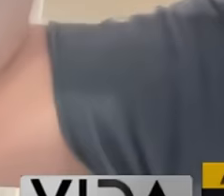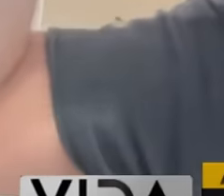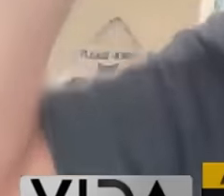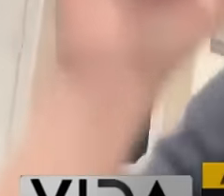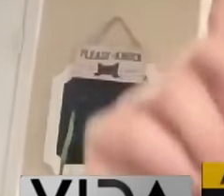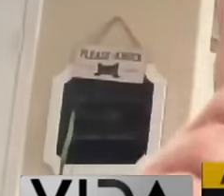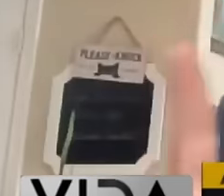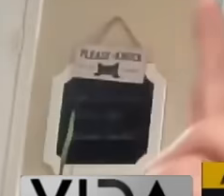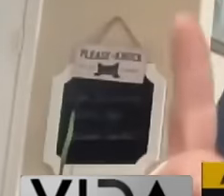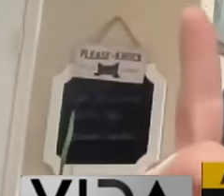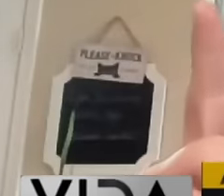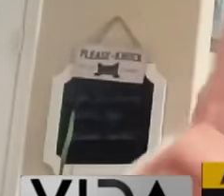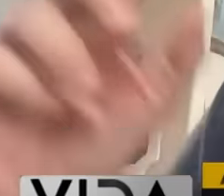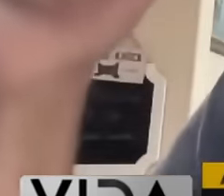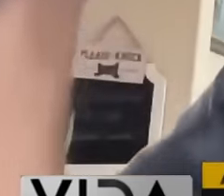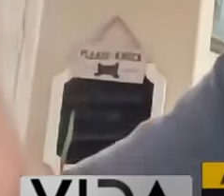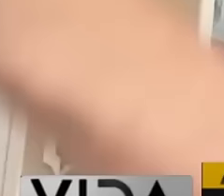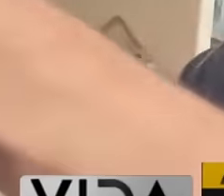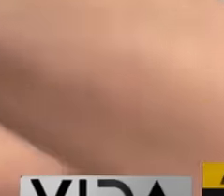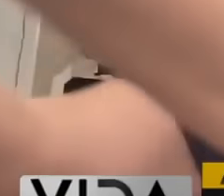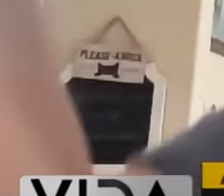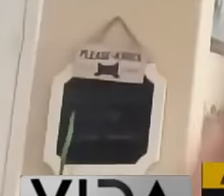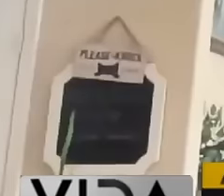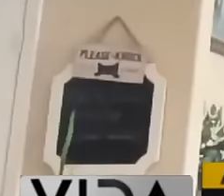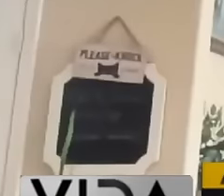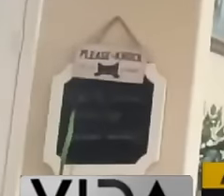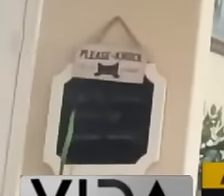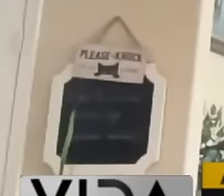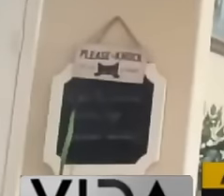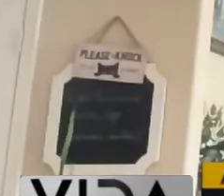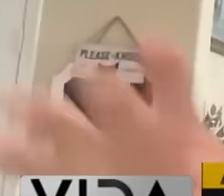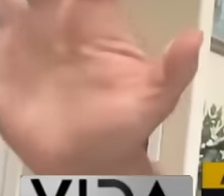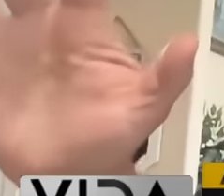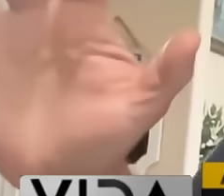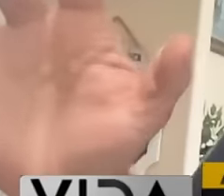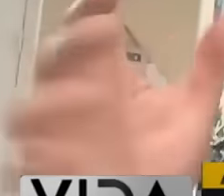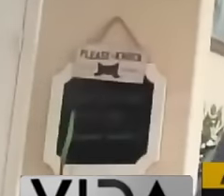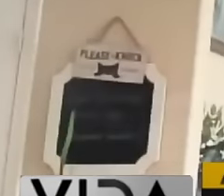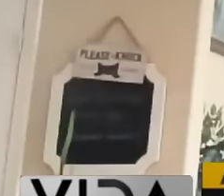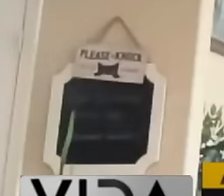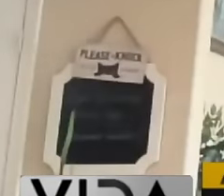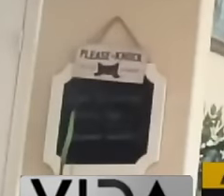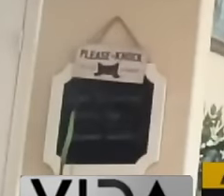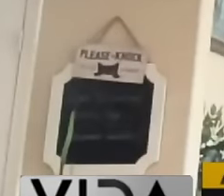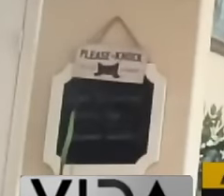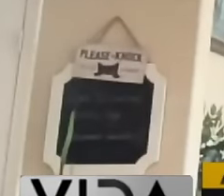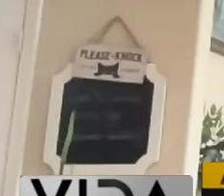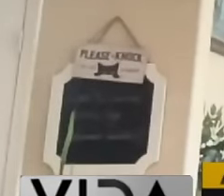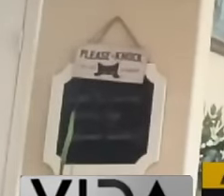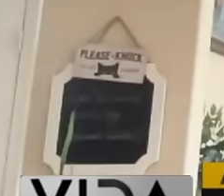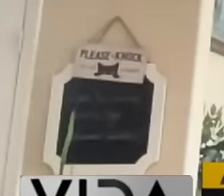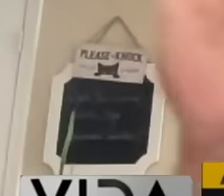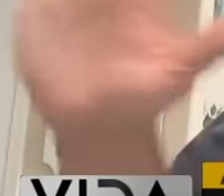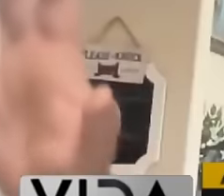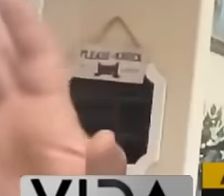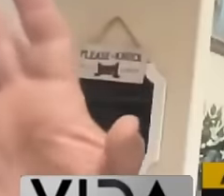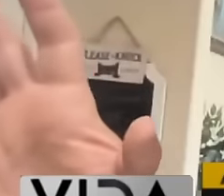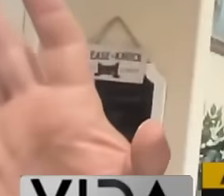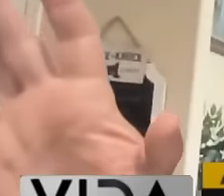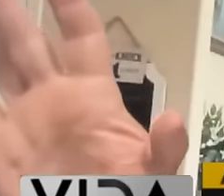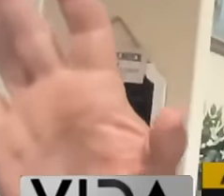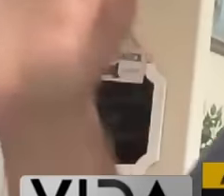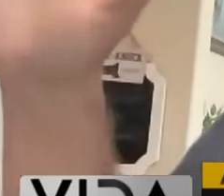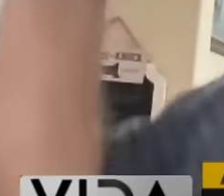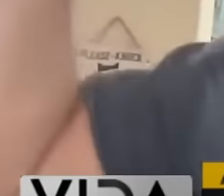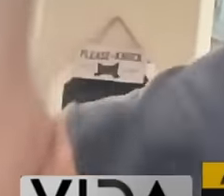eles deram sorte de que primeiro tiraram o passaporte. Então, eles nos Estados Unidos não podem mais ir ao